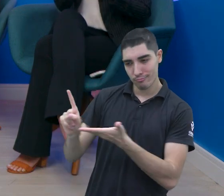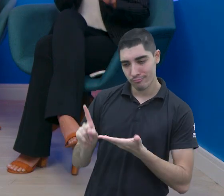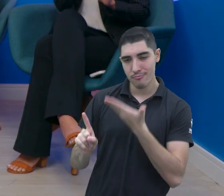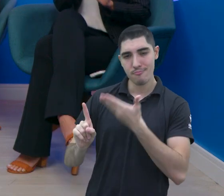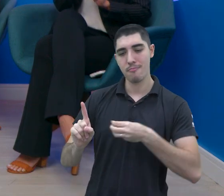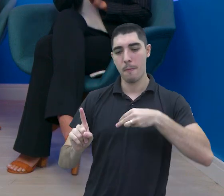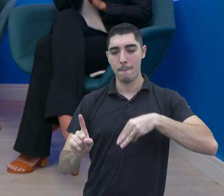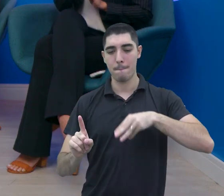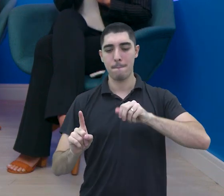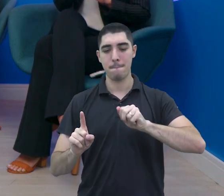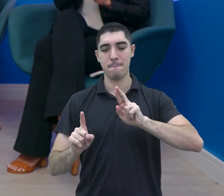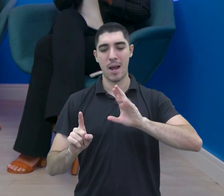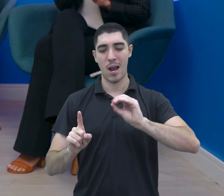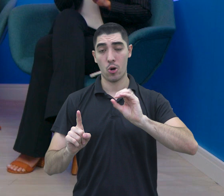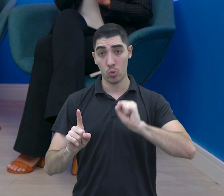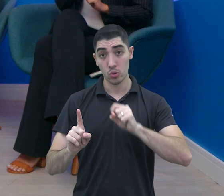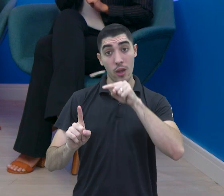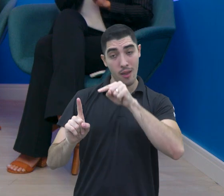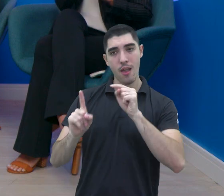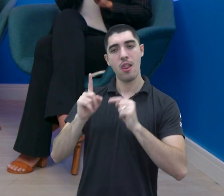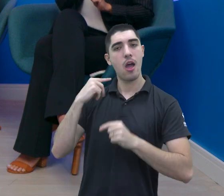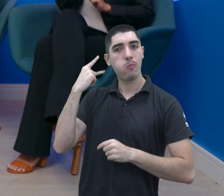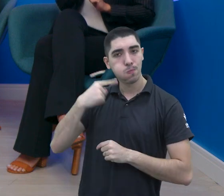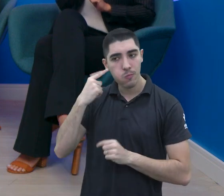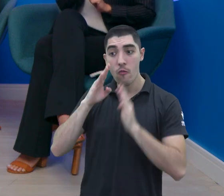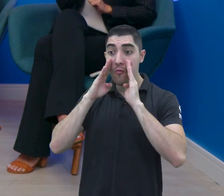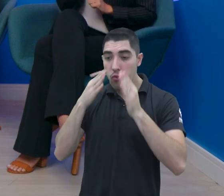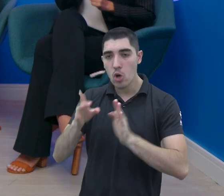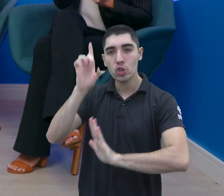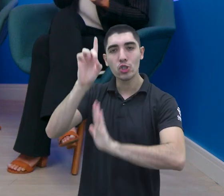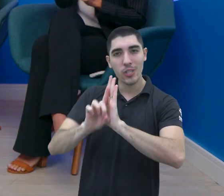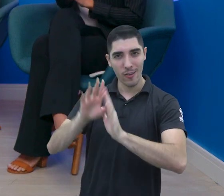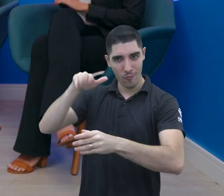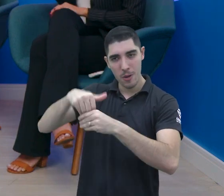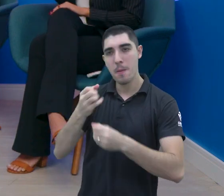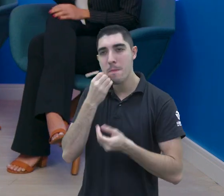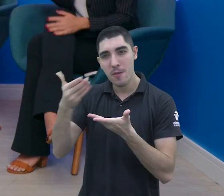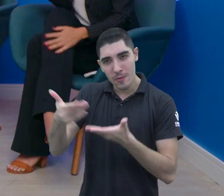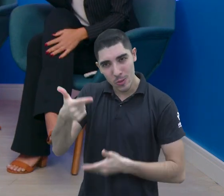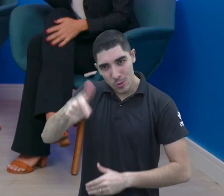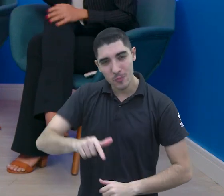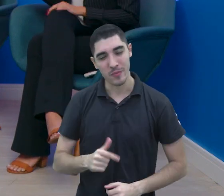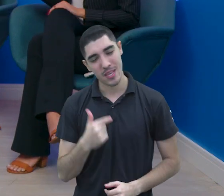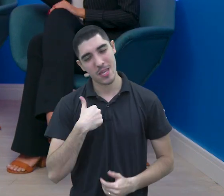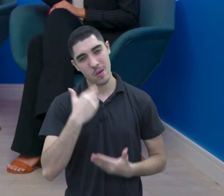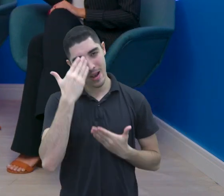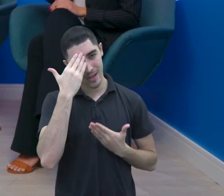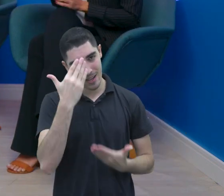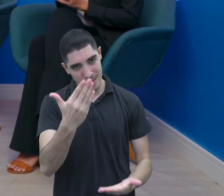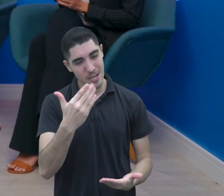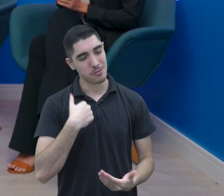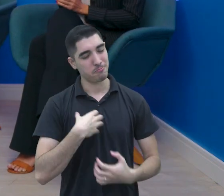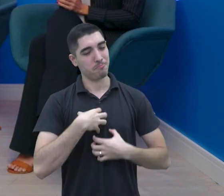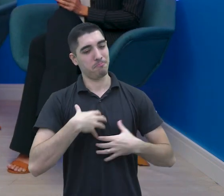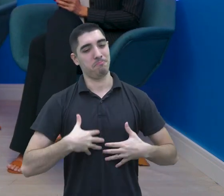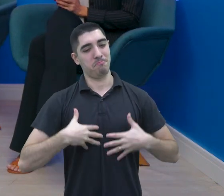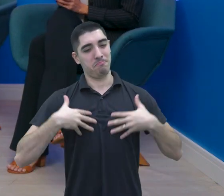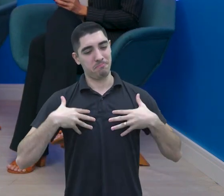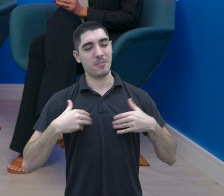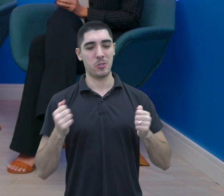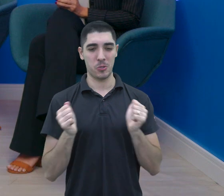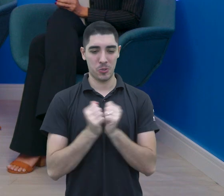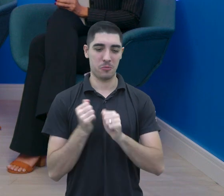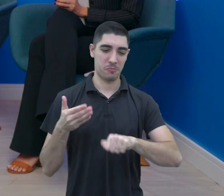com Marcos Limão, advogado especialista em direito eleitoral. Seja muito bem-vindo mais uma vez, Limão. Eu que agradeço, uma